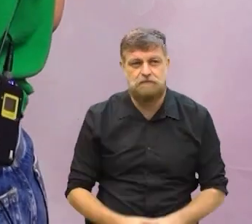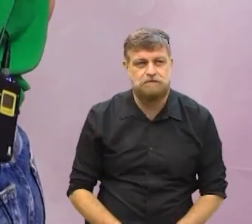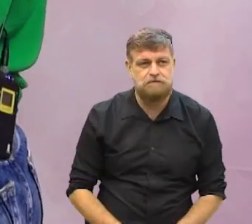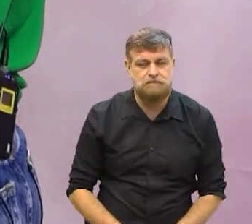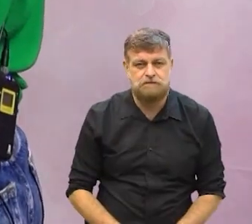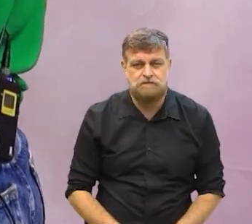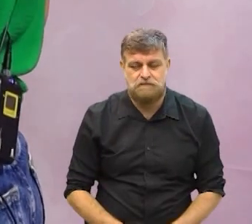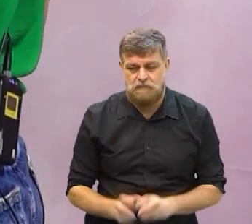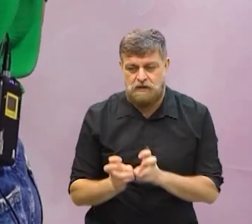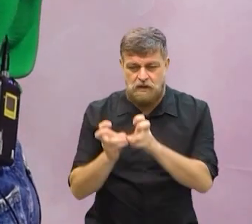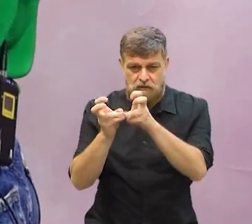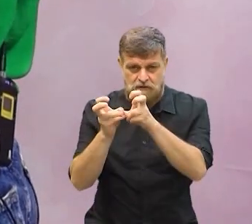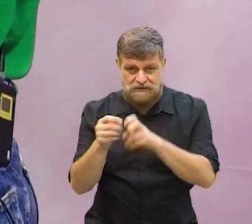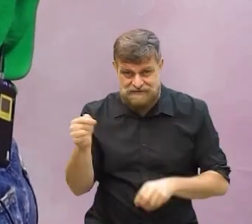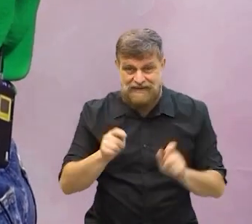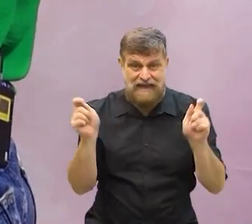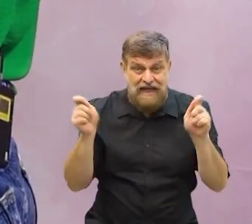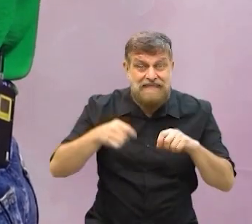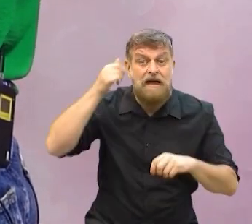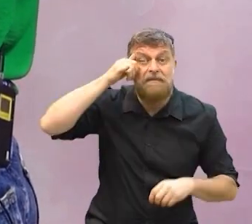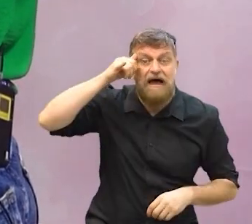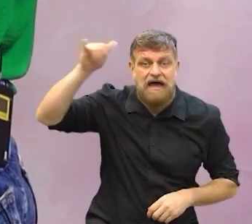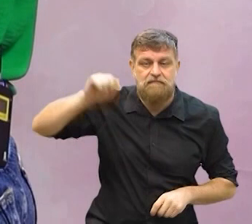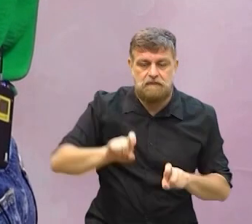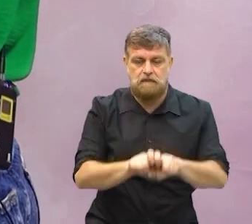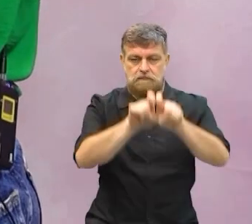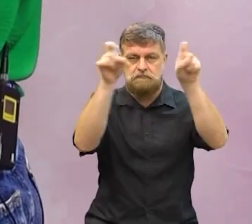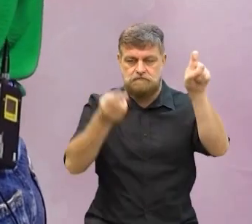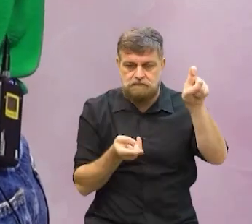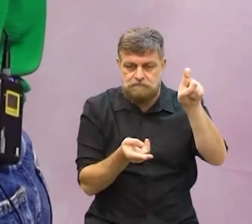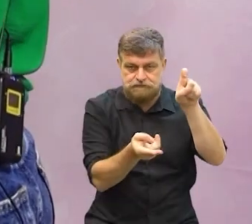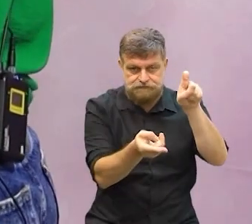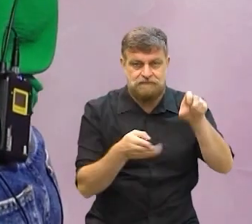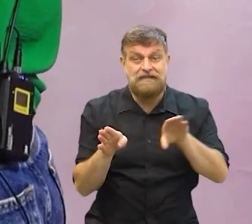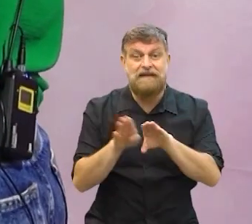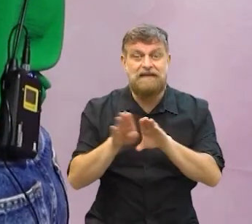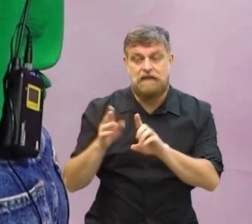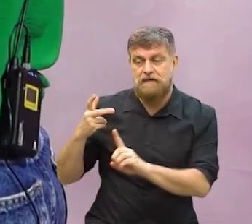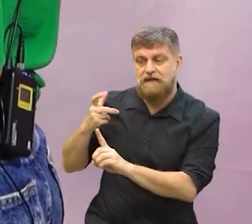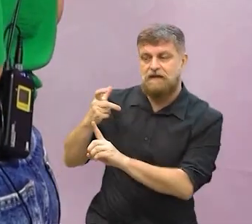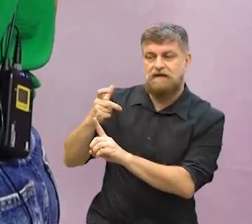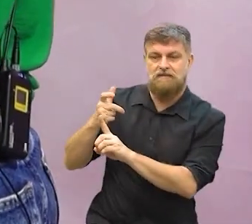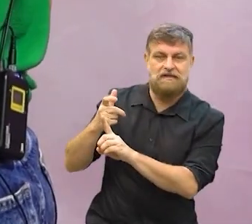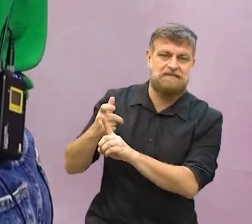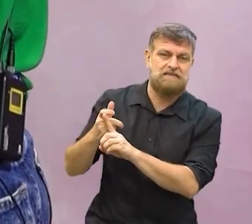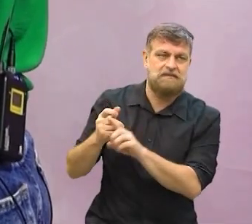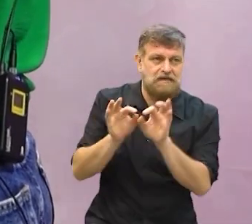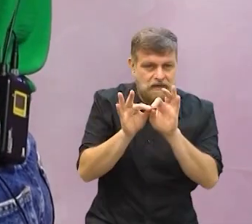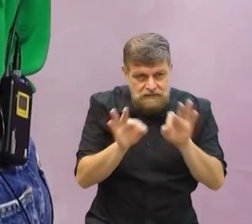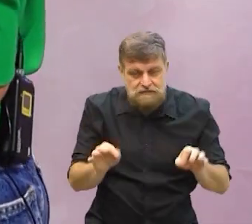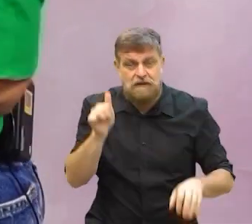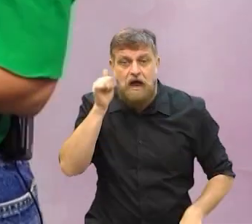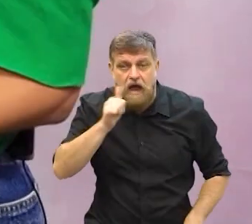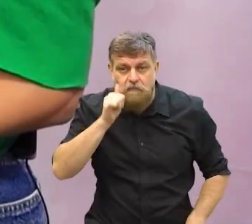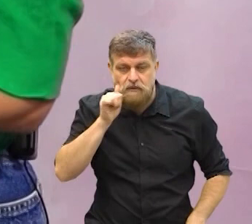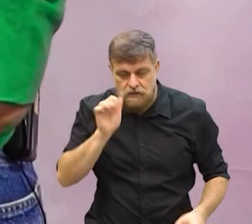senhor, esse é um câncer, como o senhor disse, né? Dá para evitar. Papa Nicolau e vacina, né? São coisas simples. É